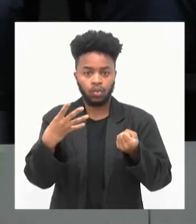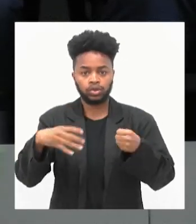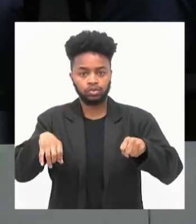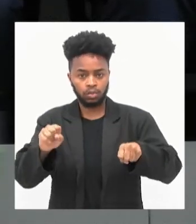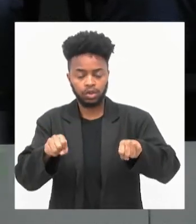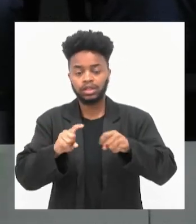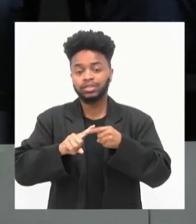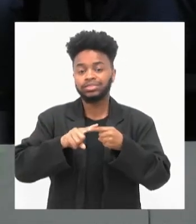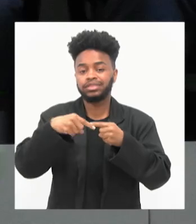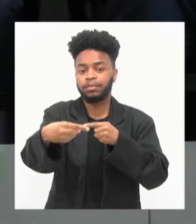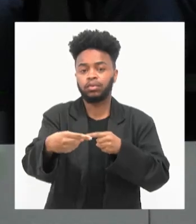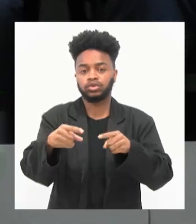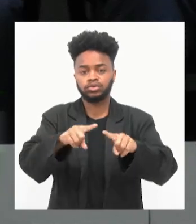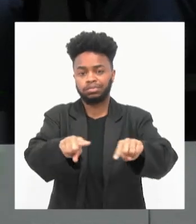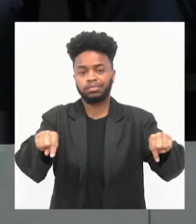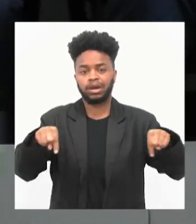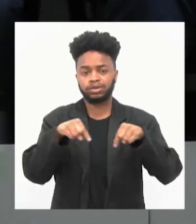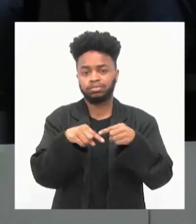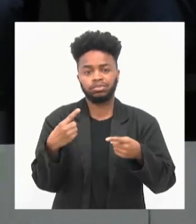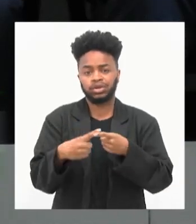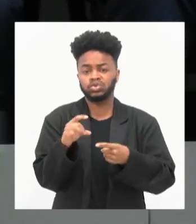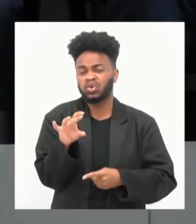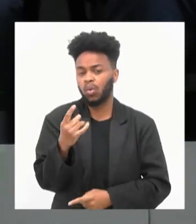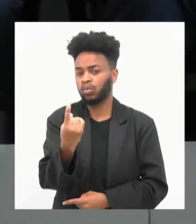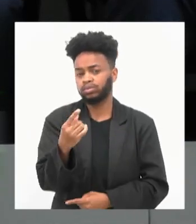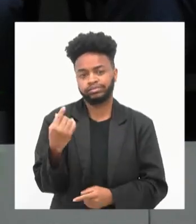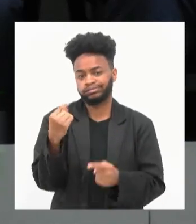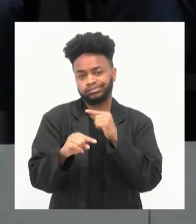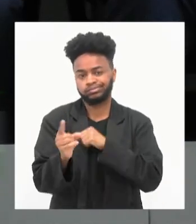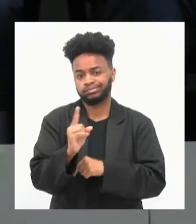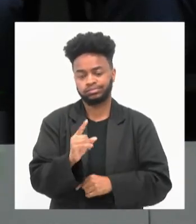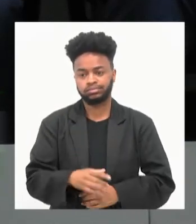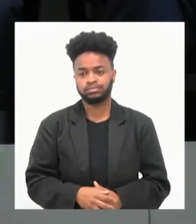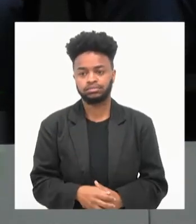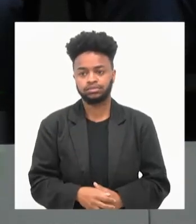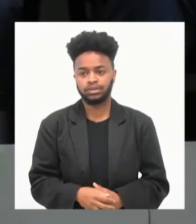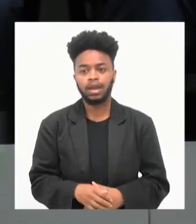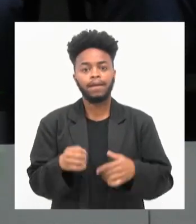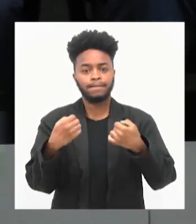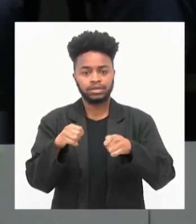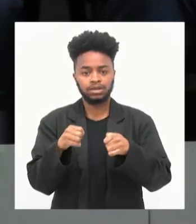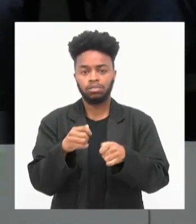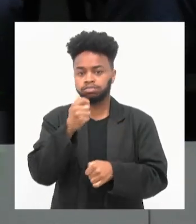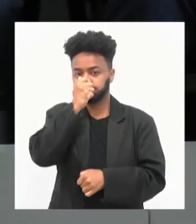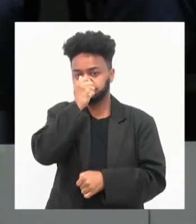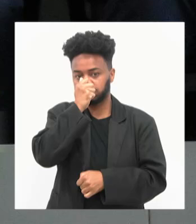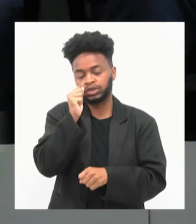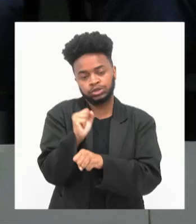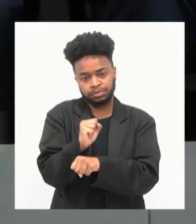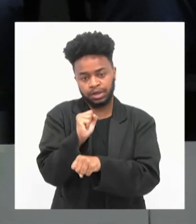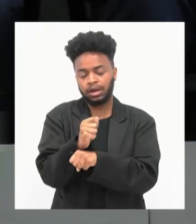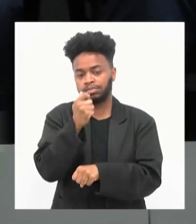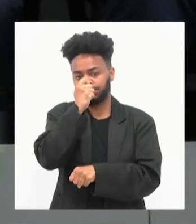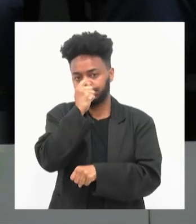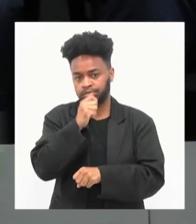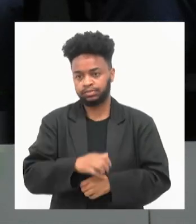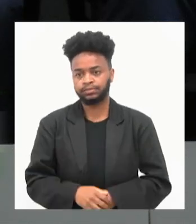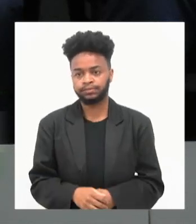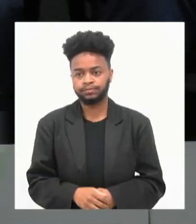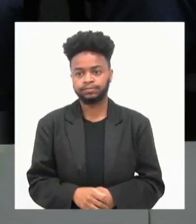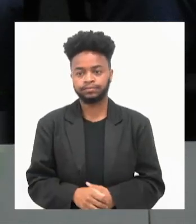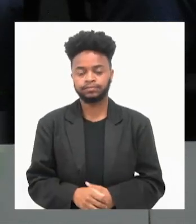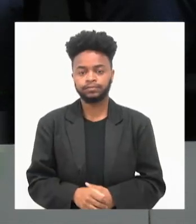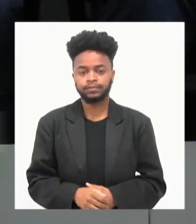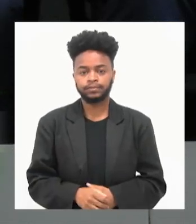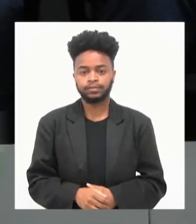pátio. Não vai com um só não, porque o deslocamento Sim. não paga a operação. Enquanto não encher, não vale a Isso. pena sair, tem que Exato, esperar. Isso, E exato. aí os veículos passaram a